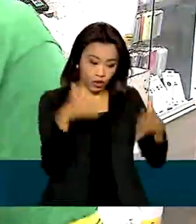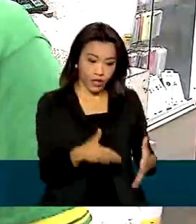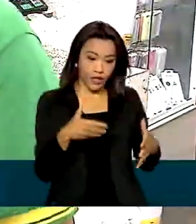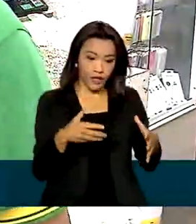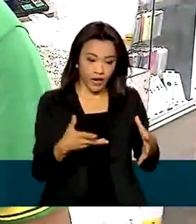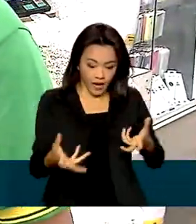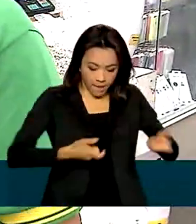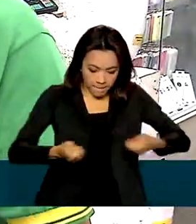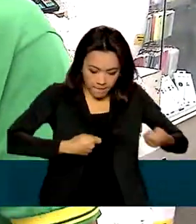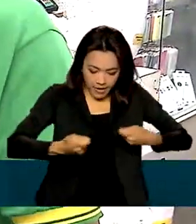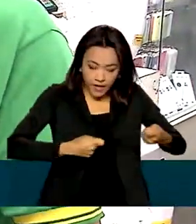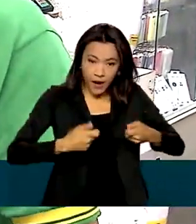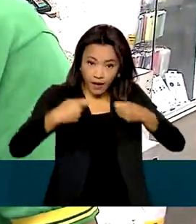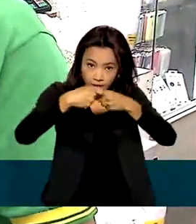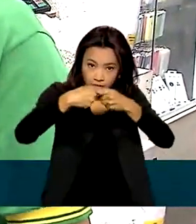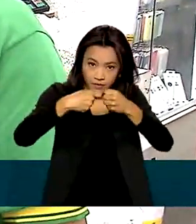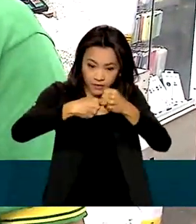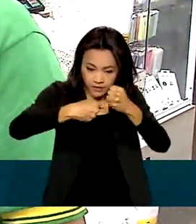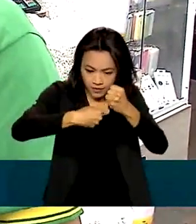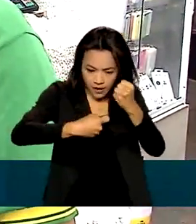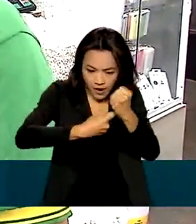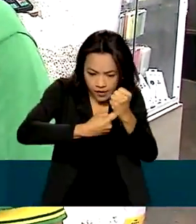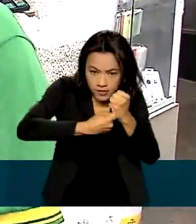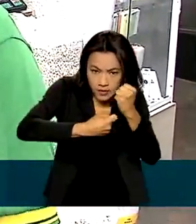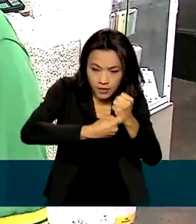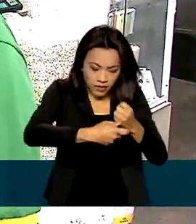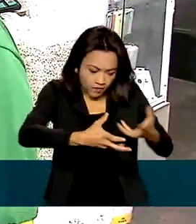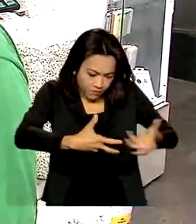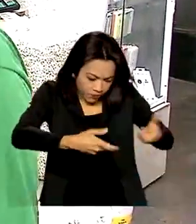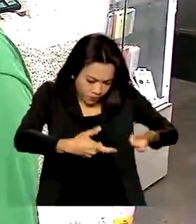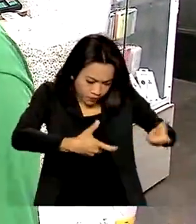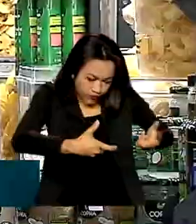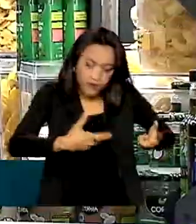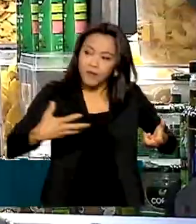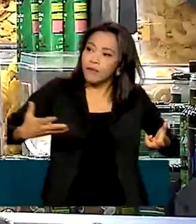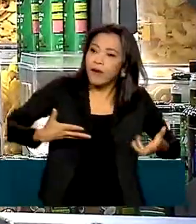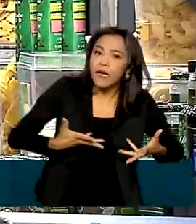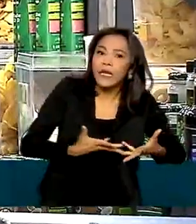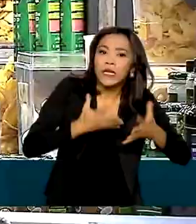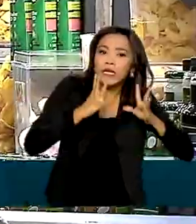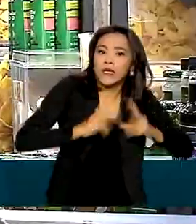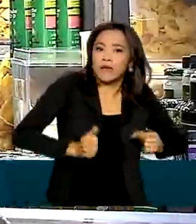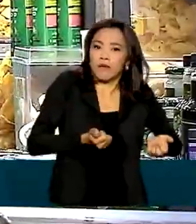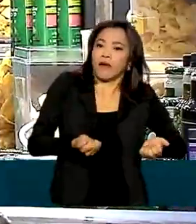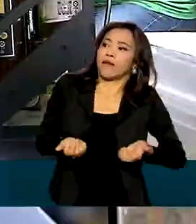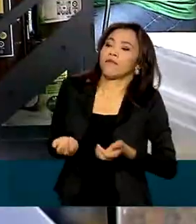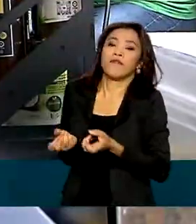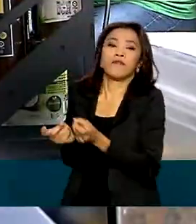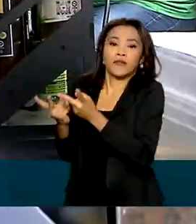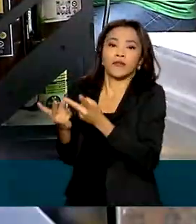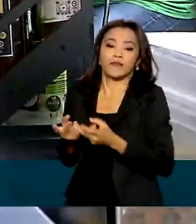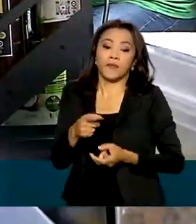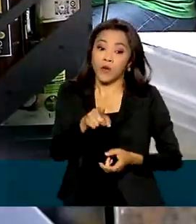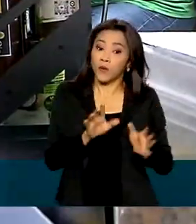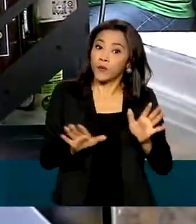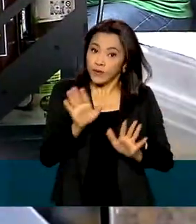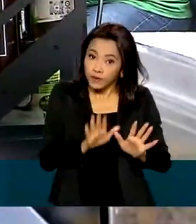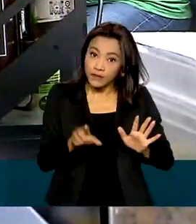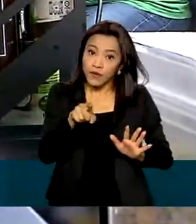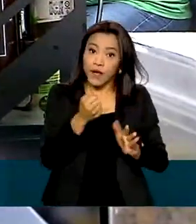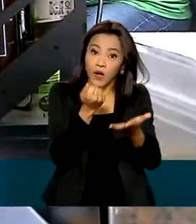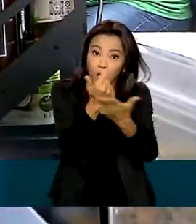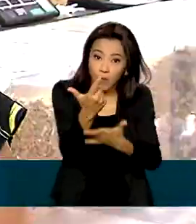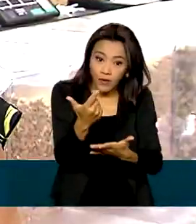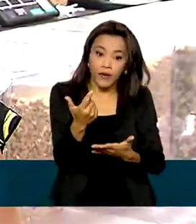é peneirar Castanha né fazer ela mais lenta o cliente Levar né cuidado ao comprar Que também está na rotina